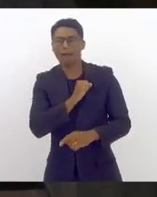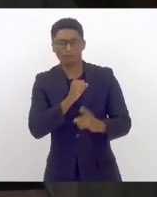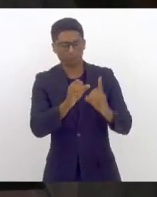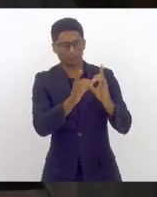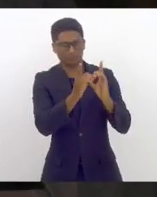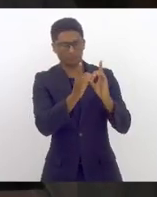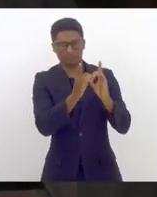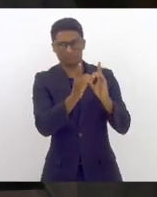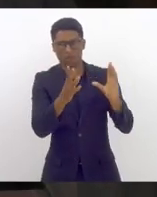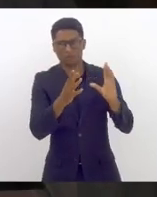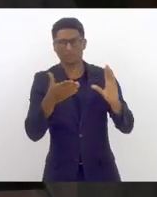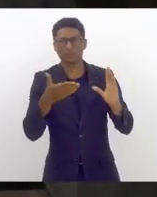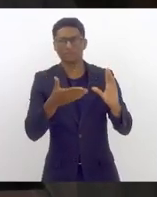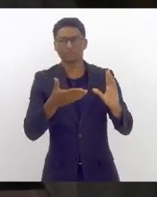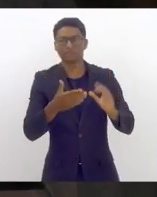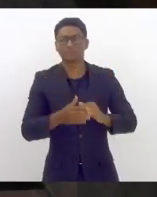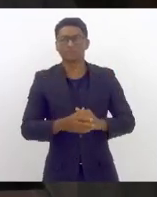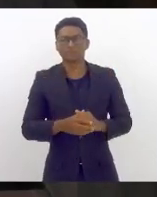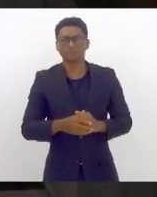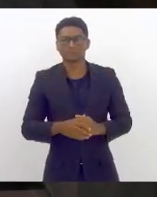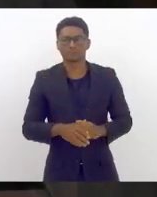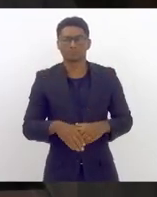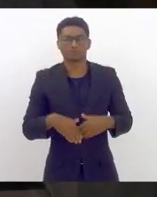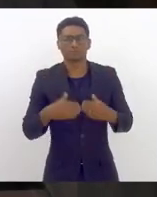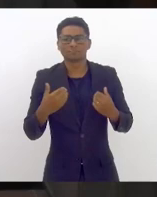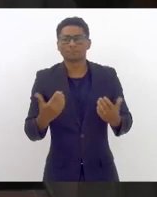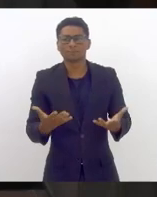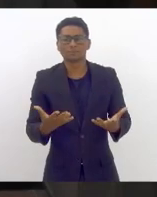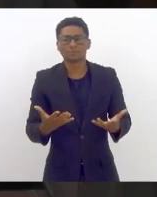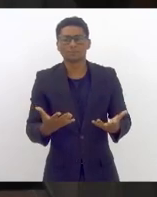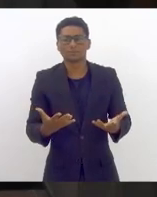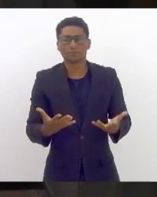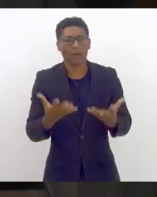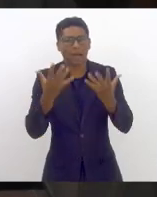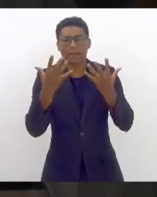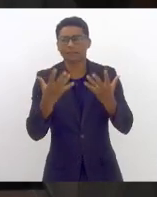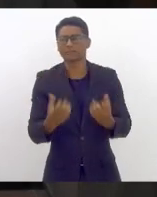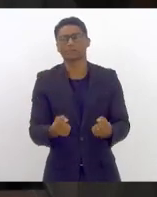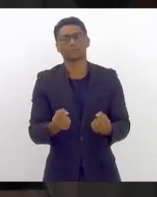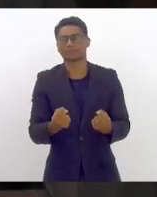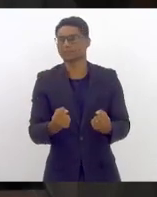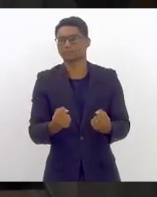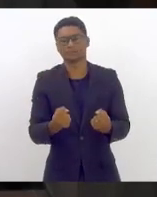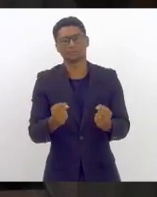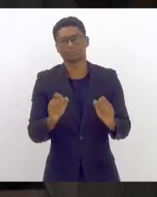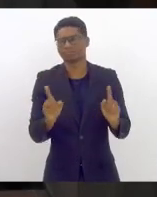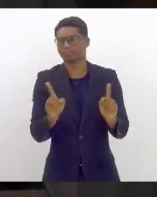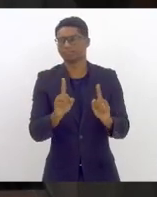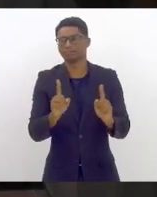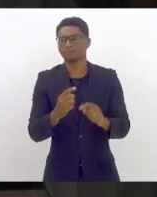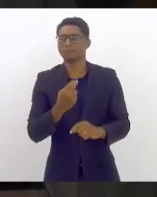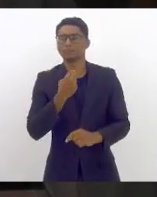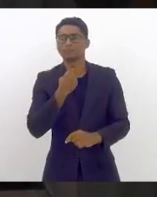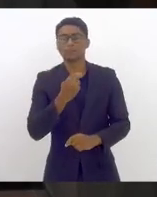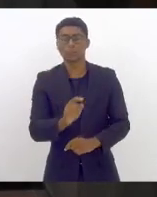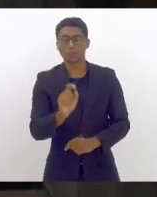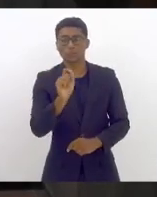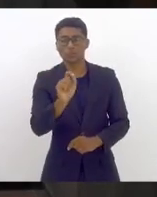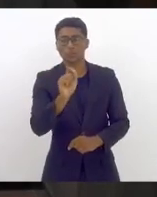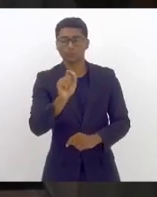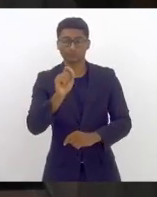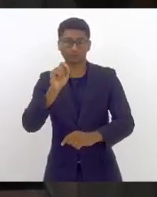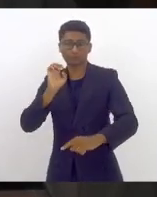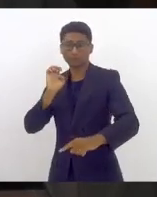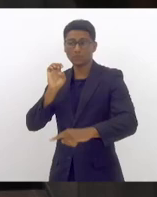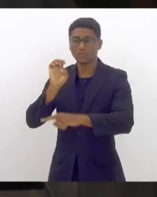podem aceitar que o Estado laico, que é o princípio basilar da